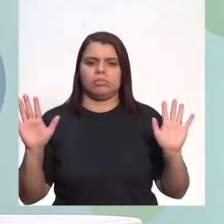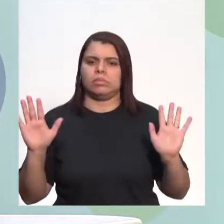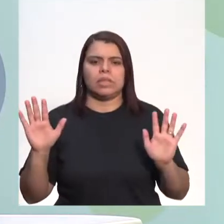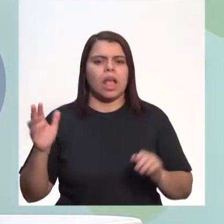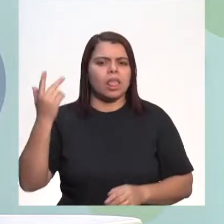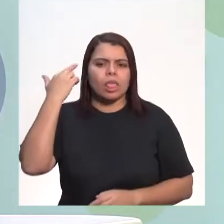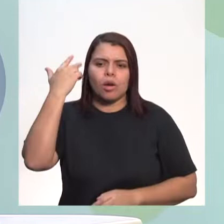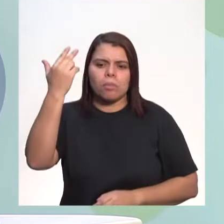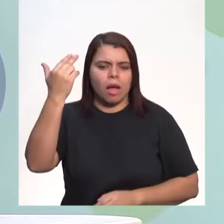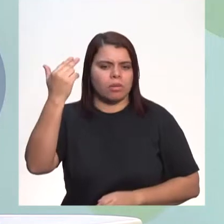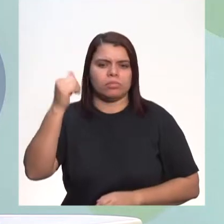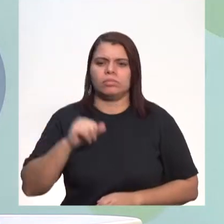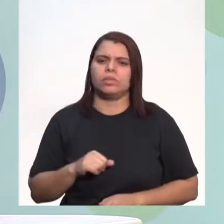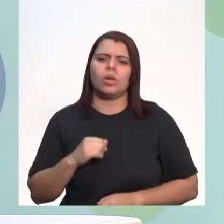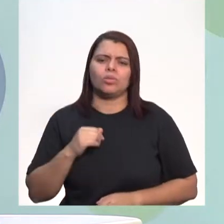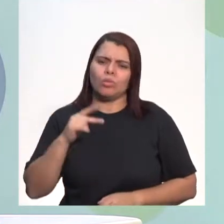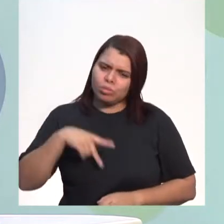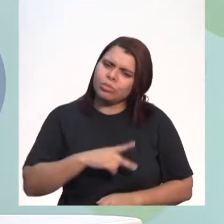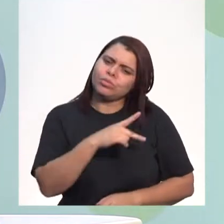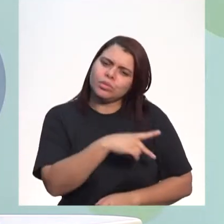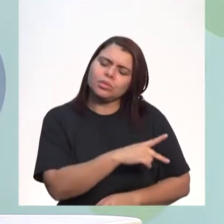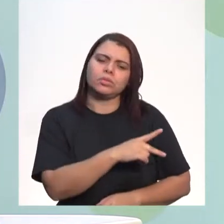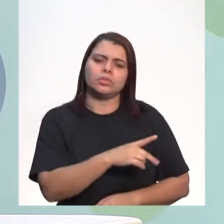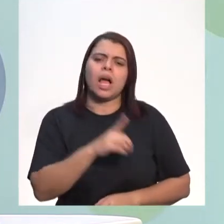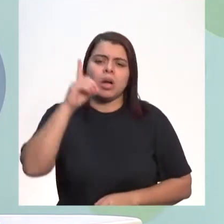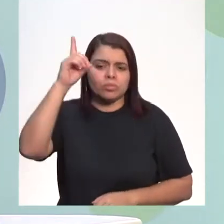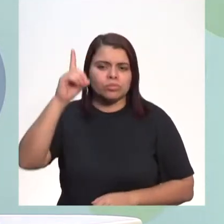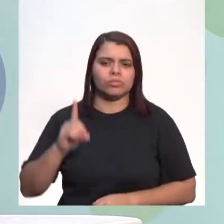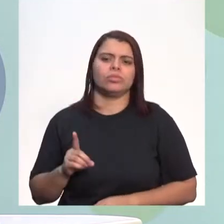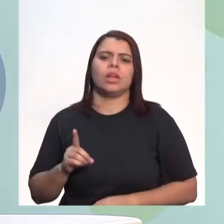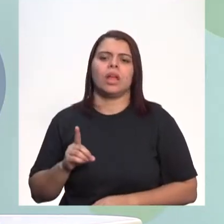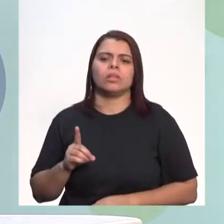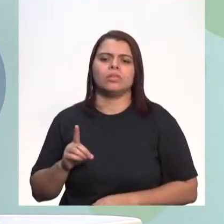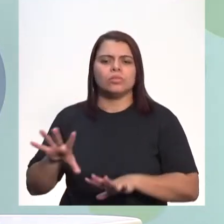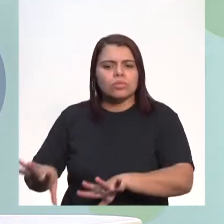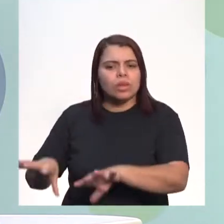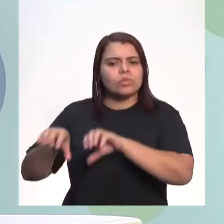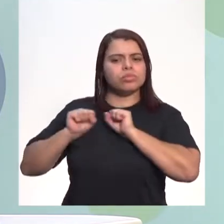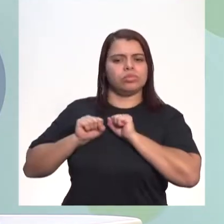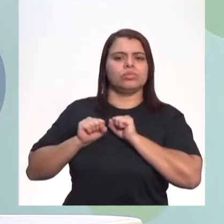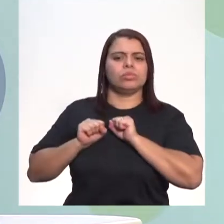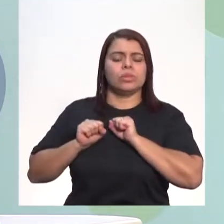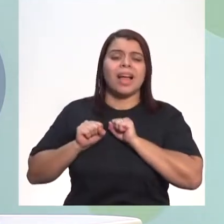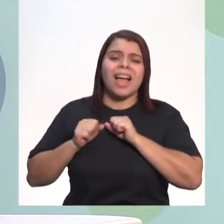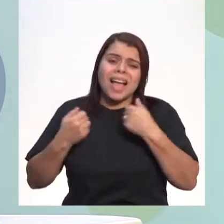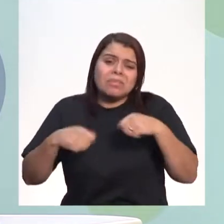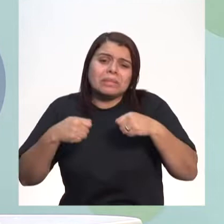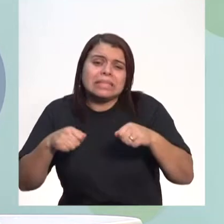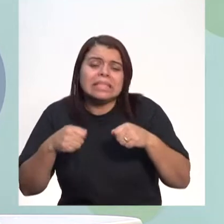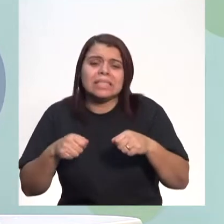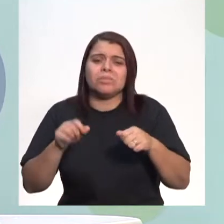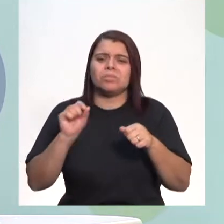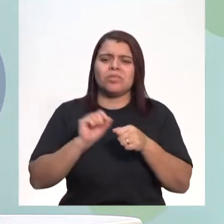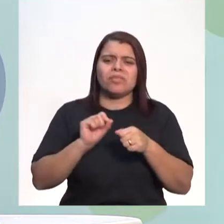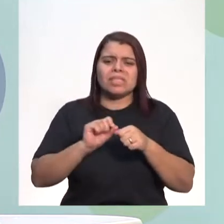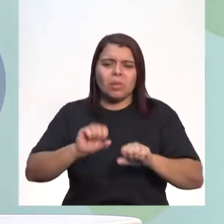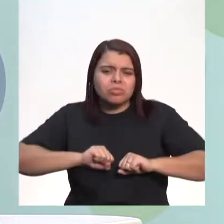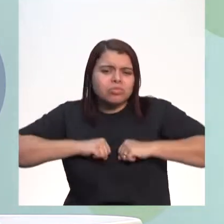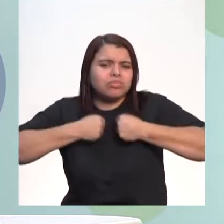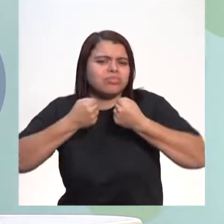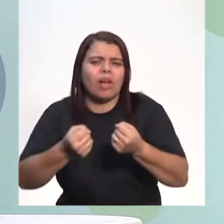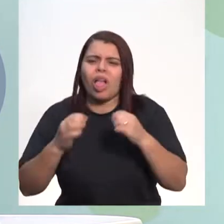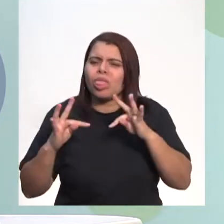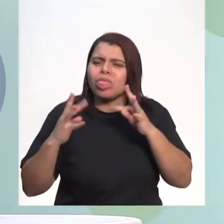então é um direito conquistado e nós devemos fazer todos os esforços para que a gente